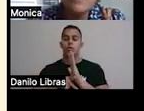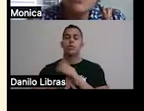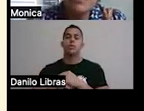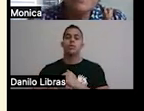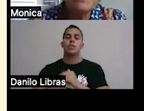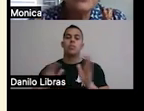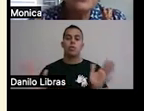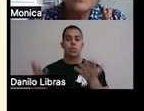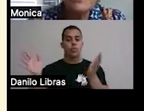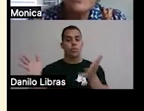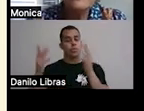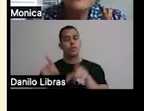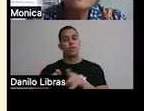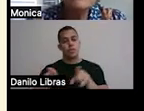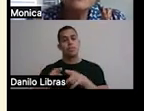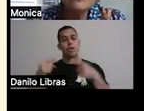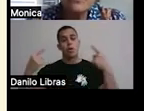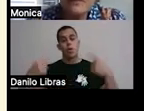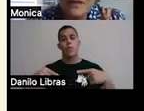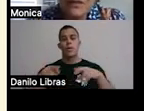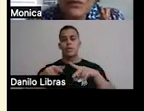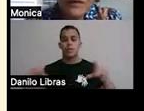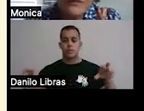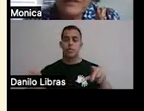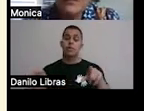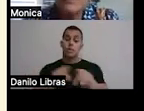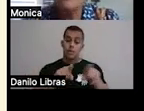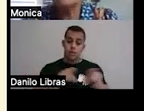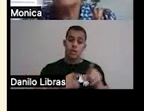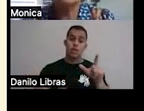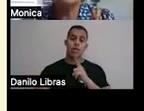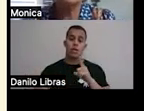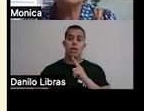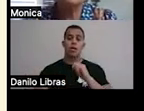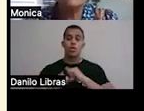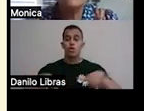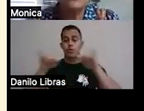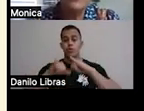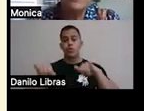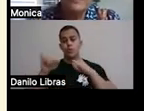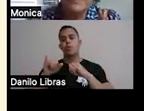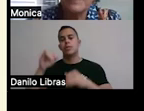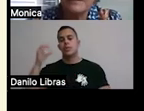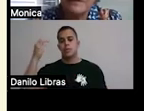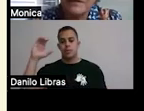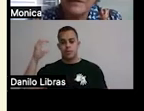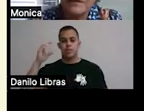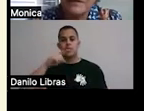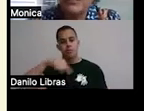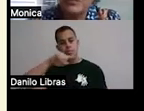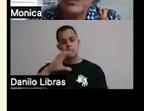também em competições, né? E além disso, fazem muita divulgação científica, então eles dão